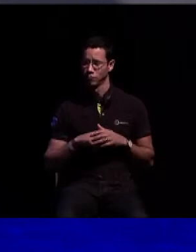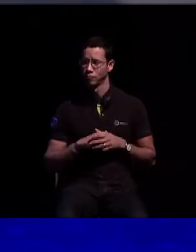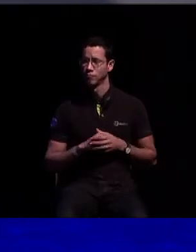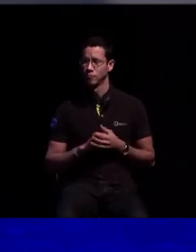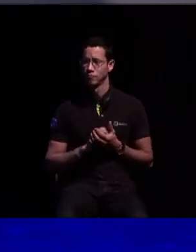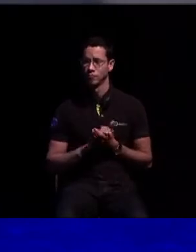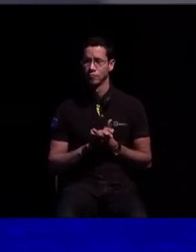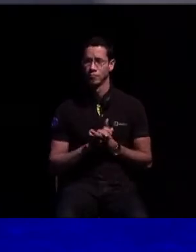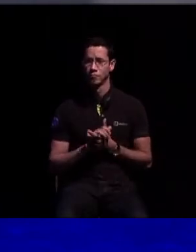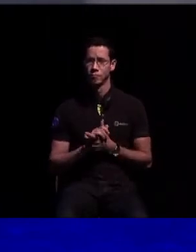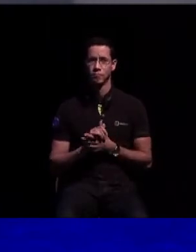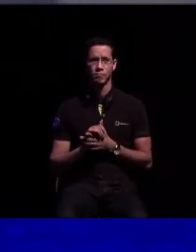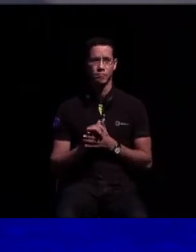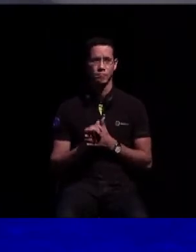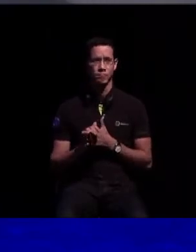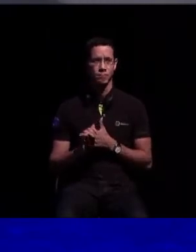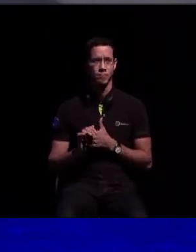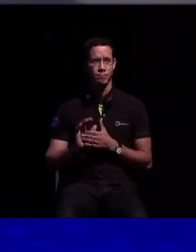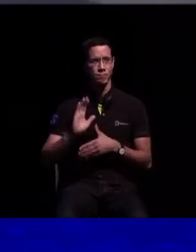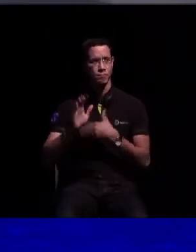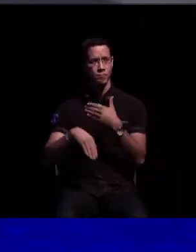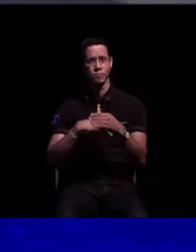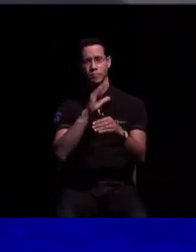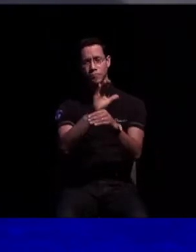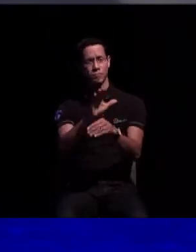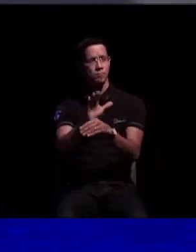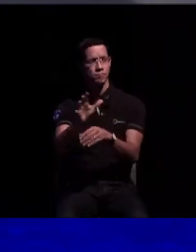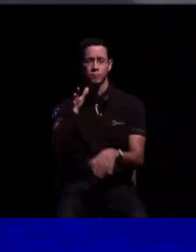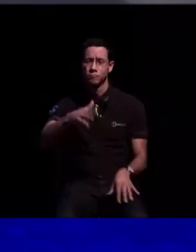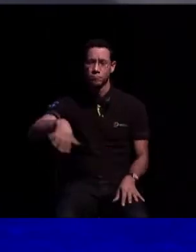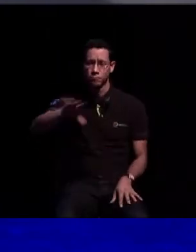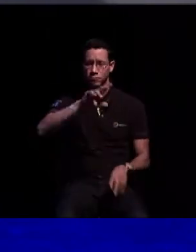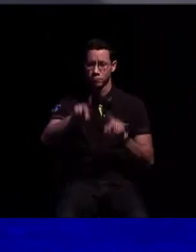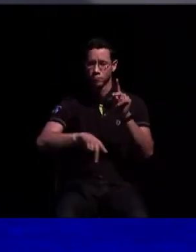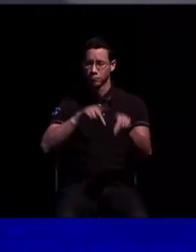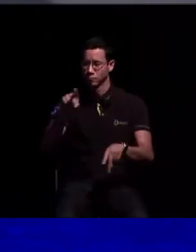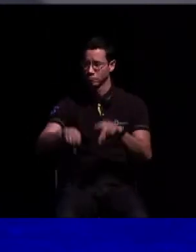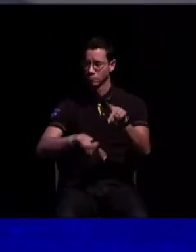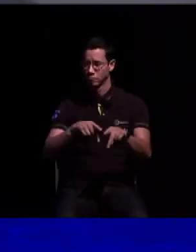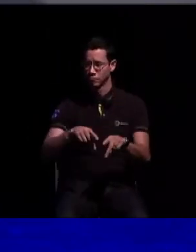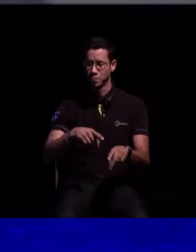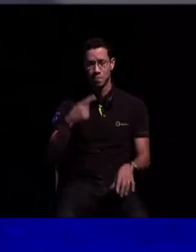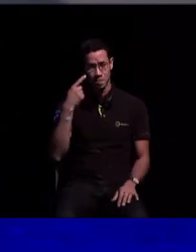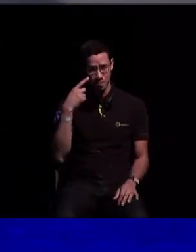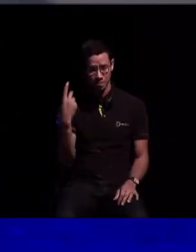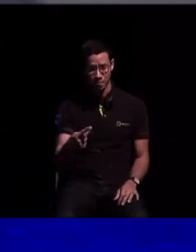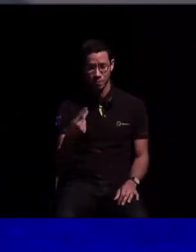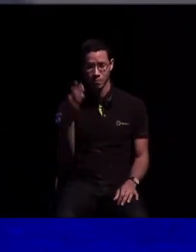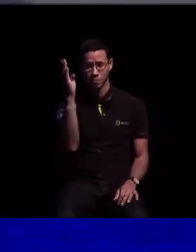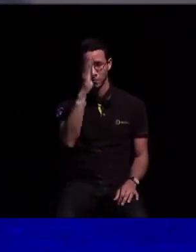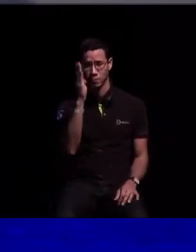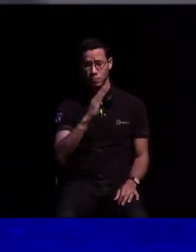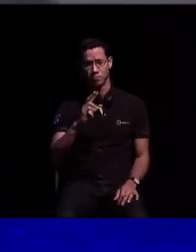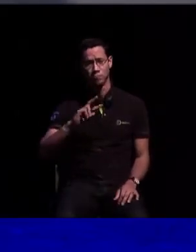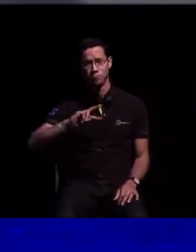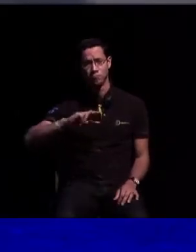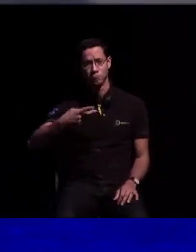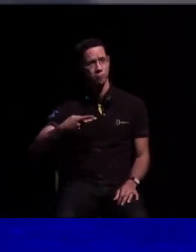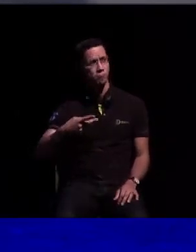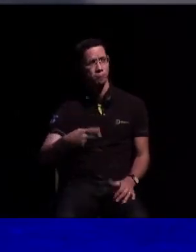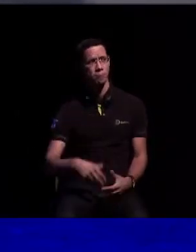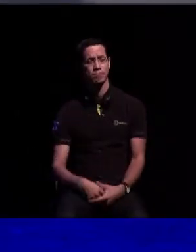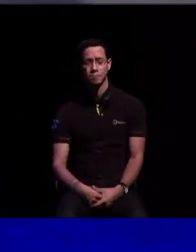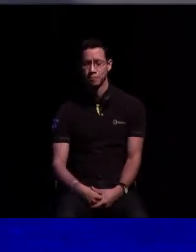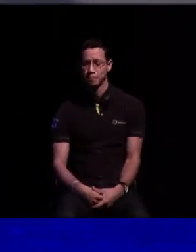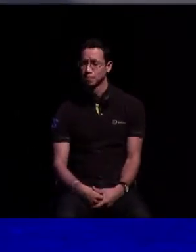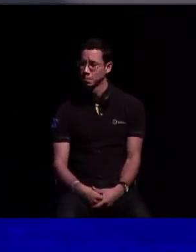vai dar luz para os outros povos. Né, e a gente vê no Brasil, por exemplo, exatamente o contrário disso,